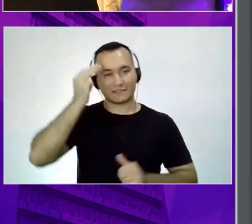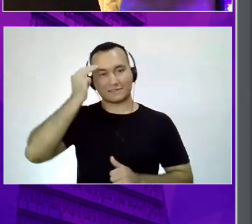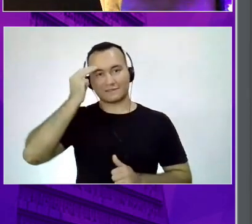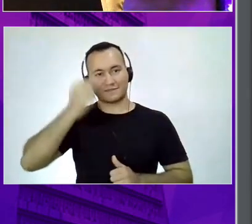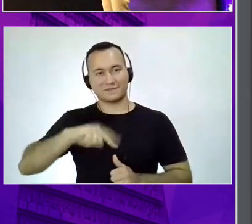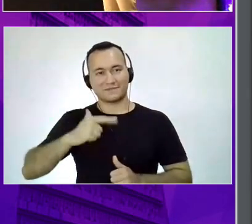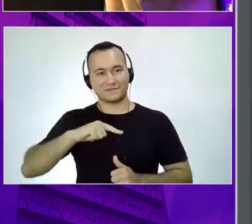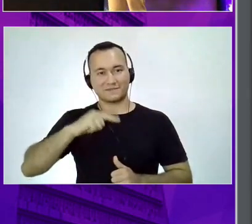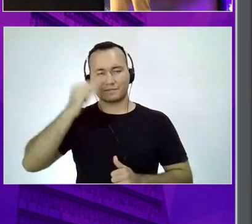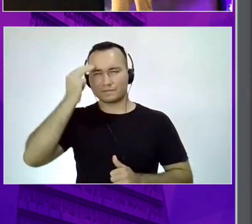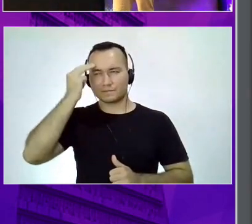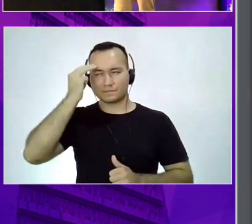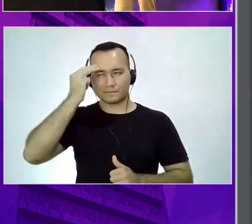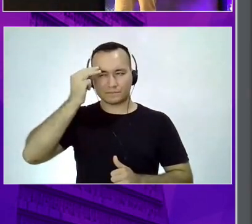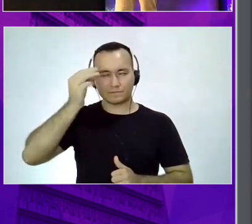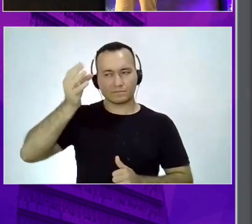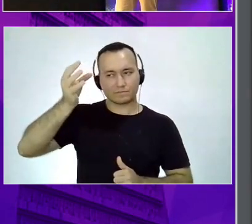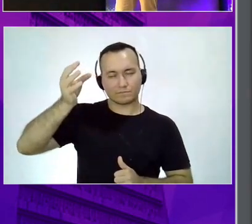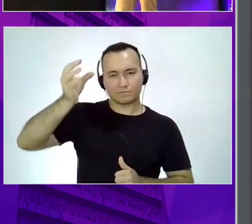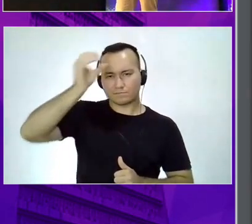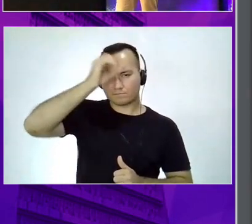usuário.